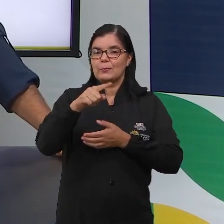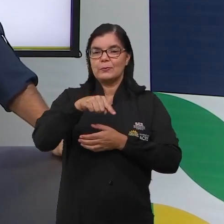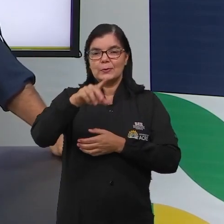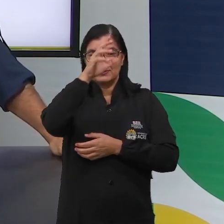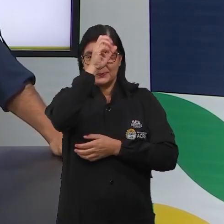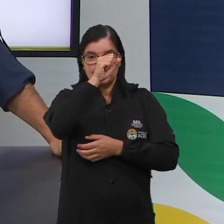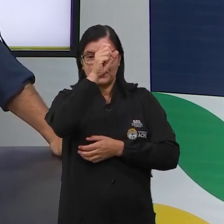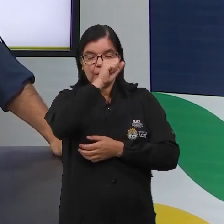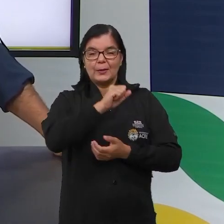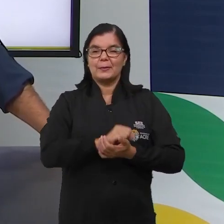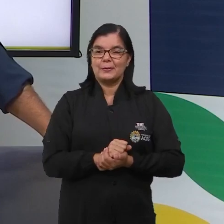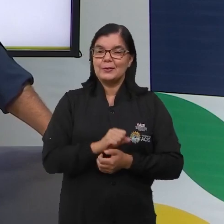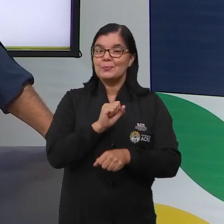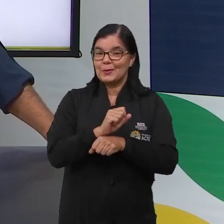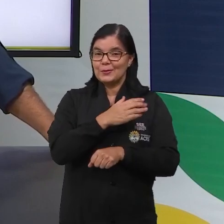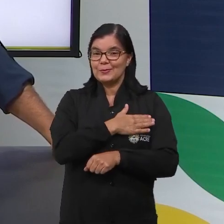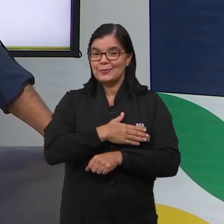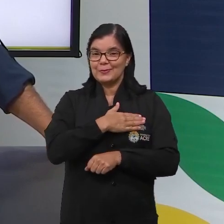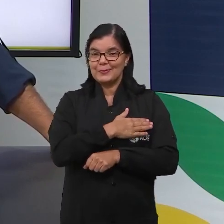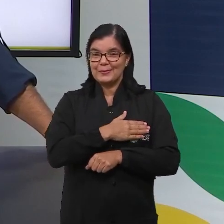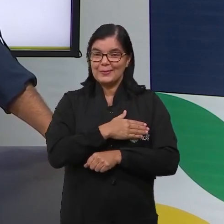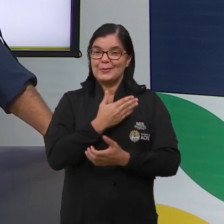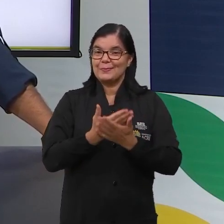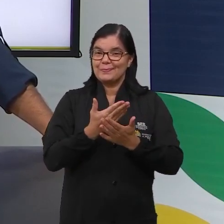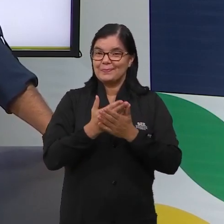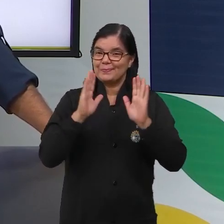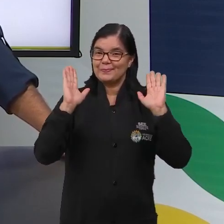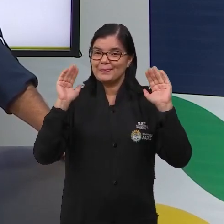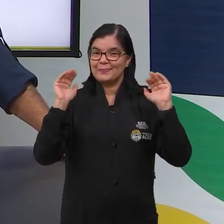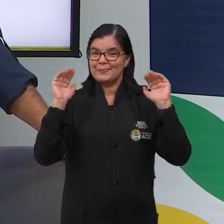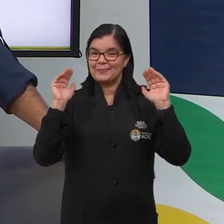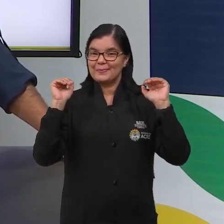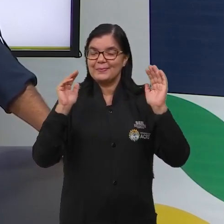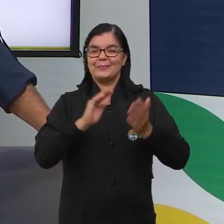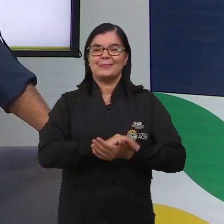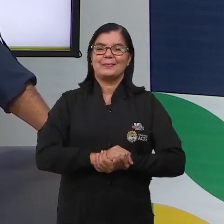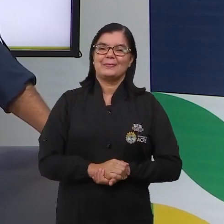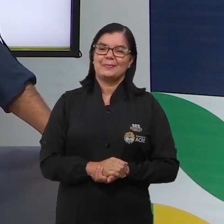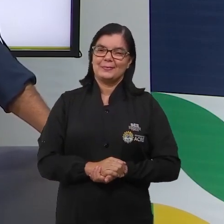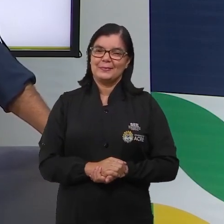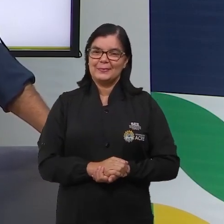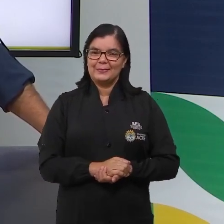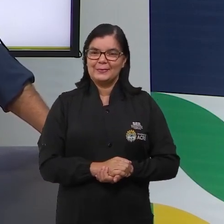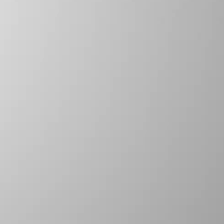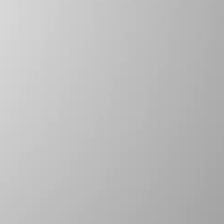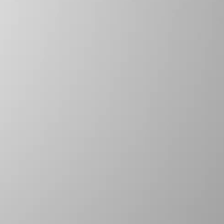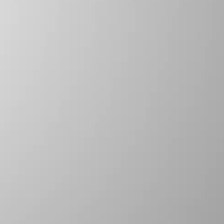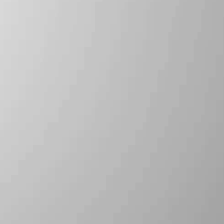aprender e trocar. Espero que você tenha gostado dessa aula. Então, hasta luego. Bye, bye.